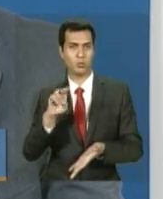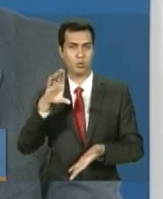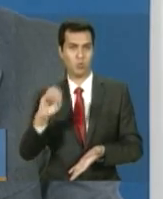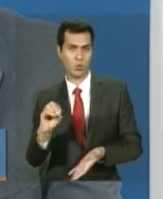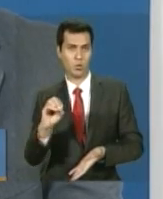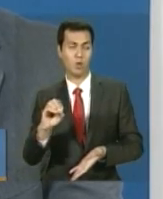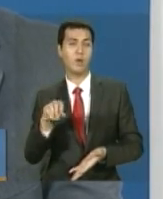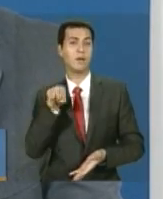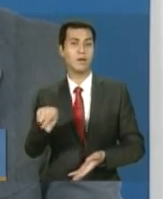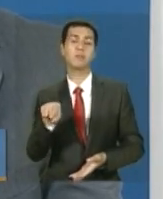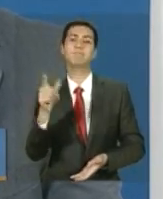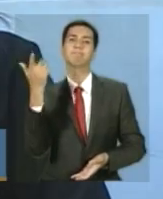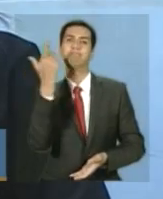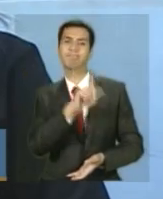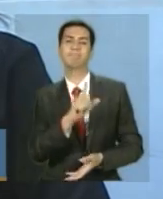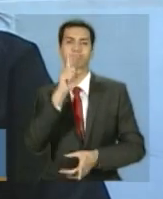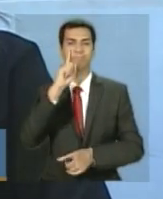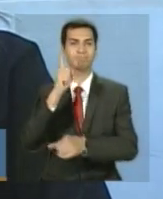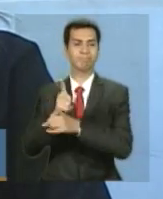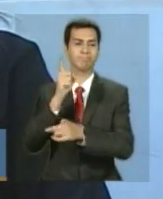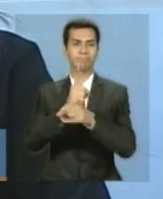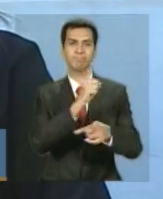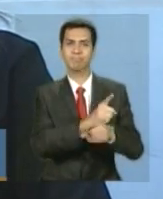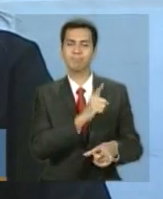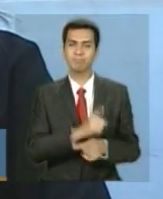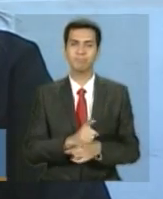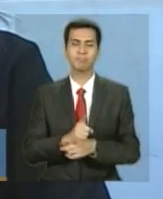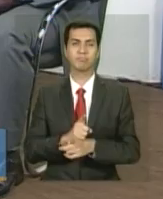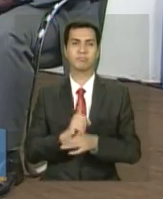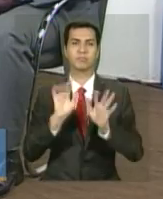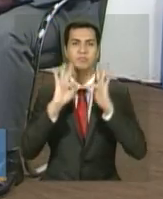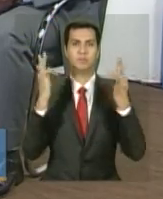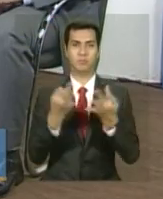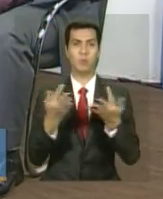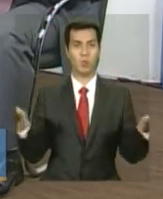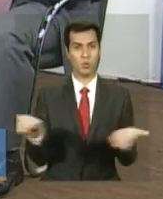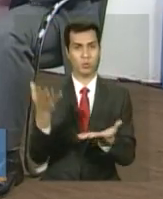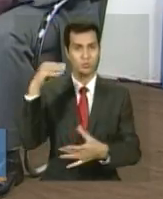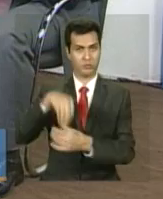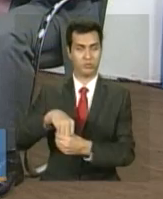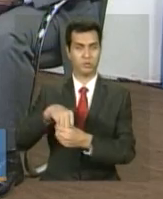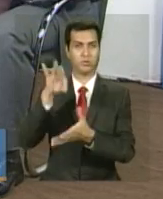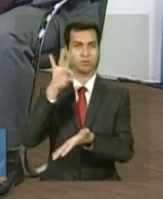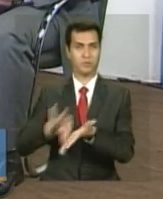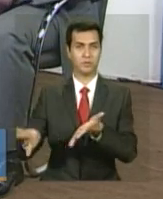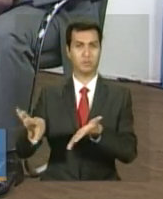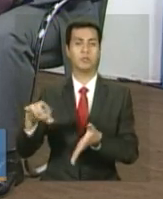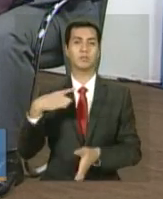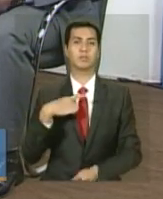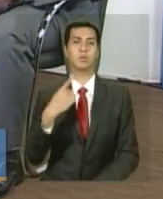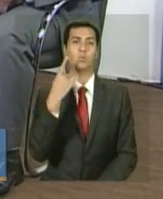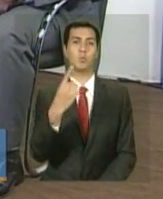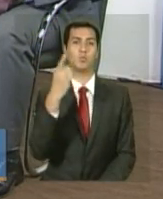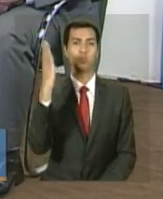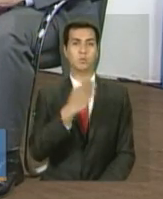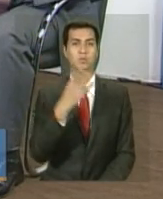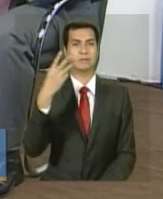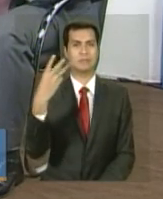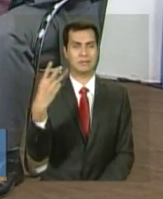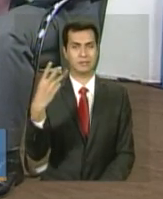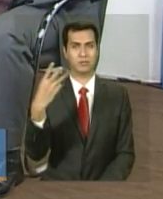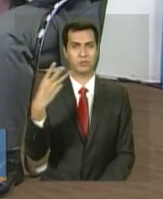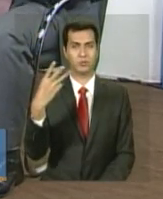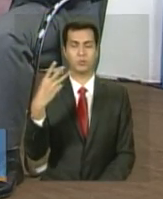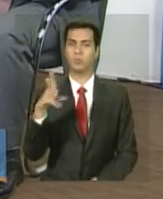de identificação das famílias mais pobres e vulneráveis país nós temos hoje no cadastro único 1/3 da população brasileira cadastrada E